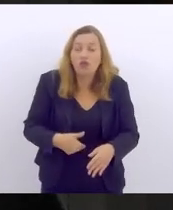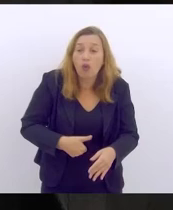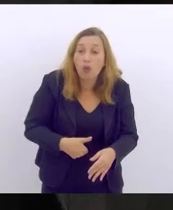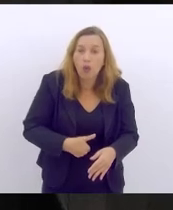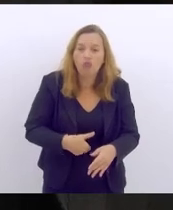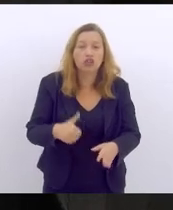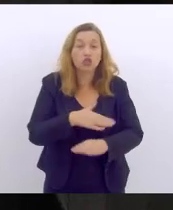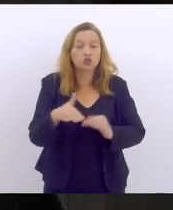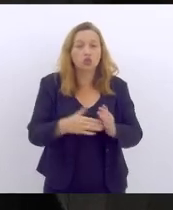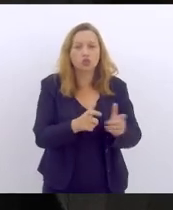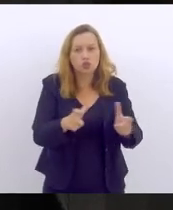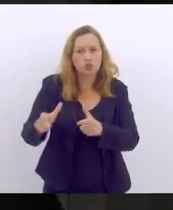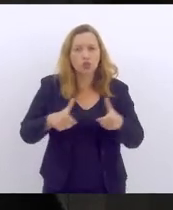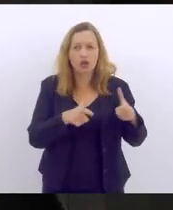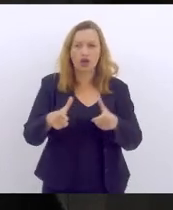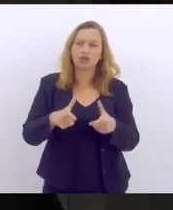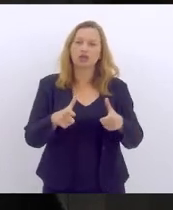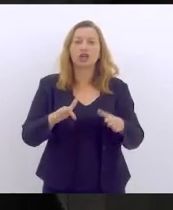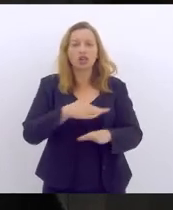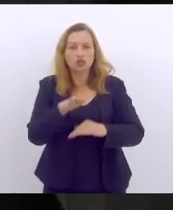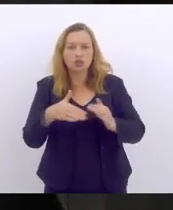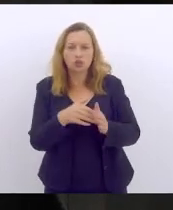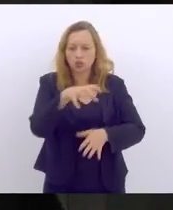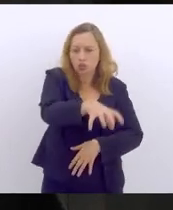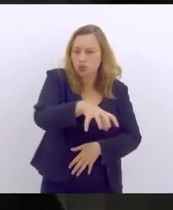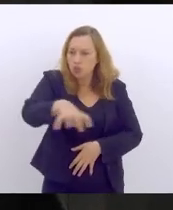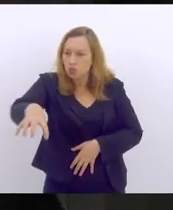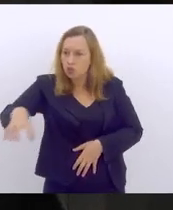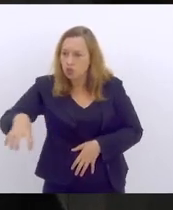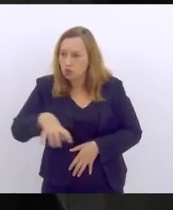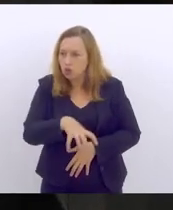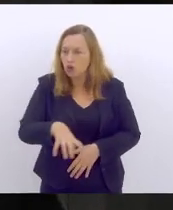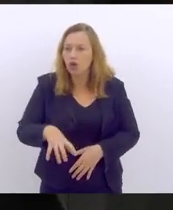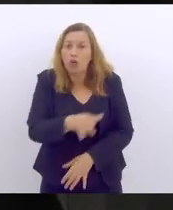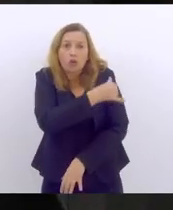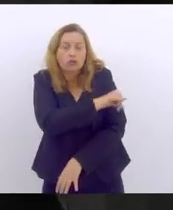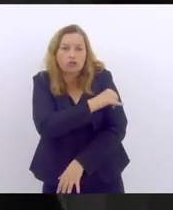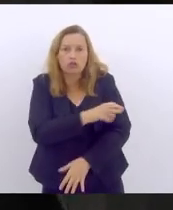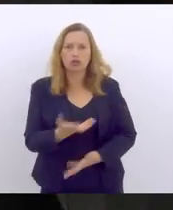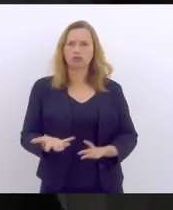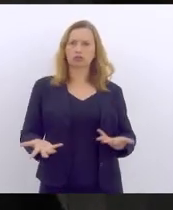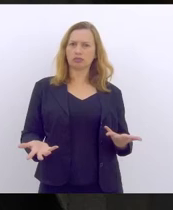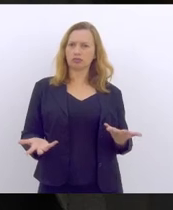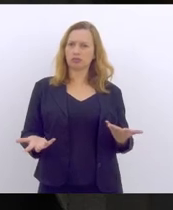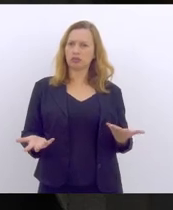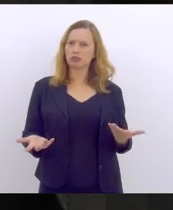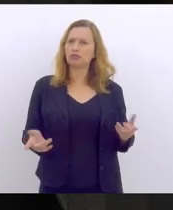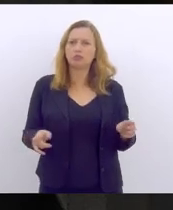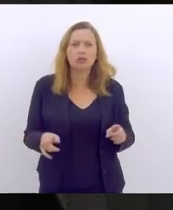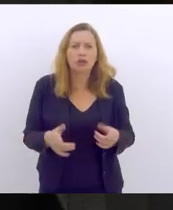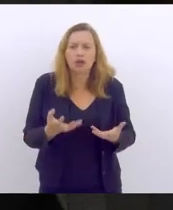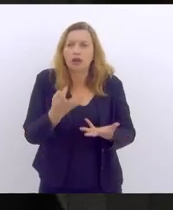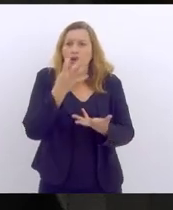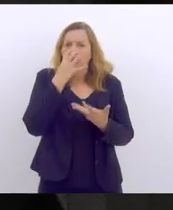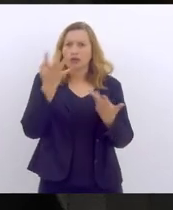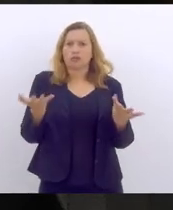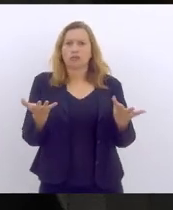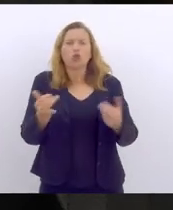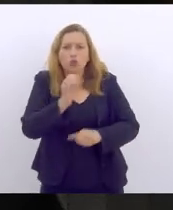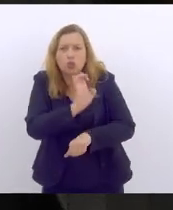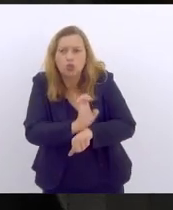em todos os lugares em todas as regiões o Rio de Janeiro é mesmo incrível é mesmo incrível que esse estado